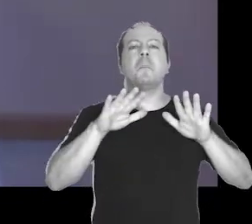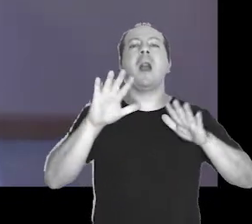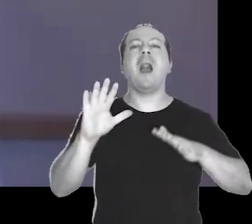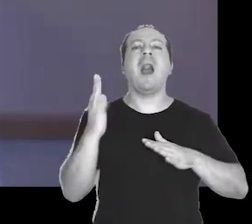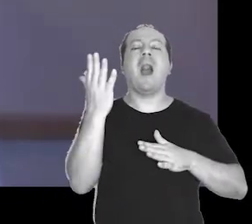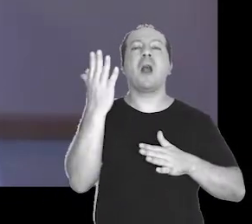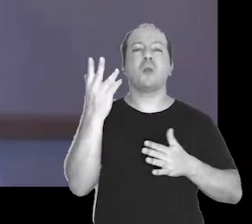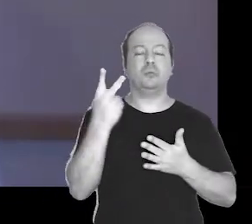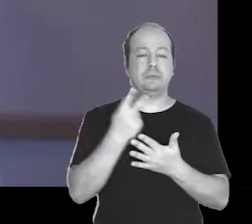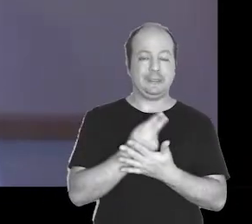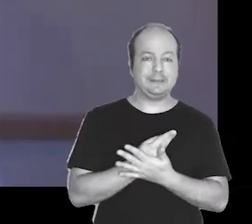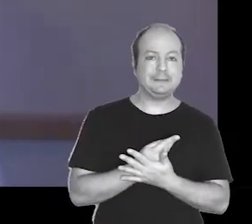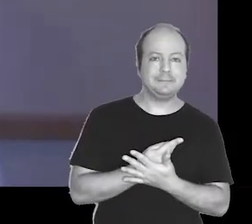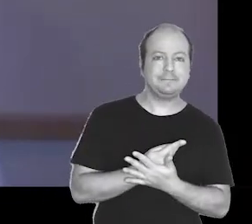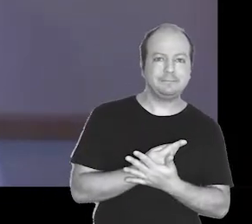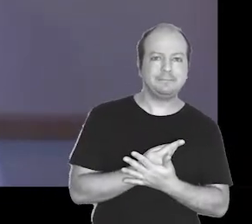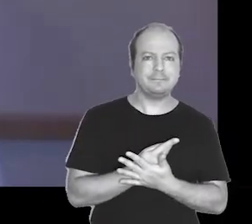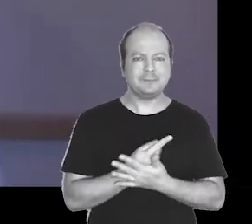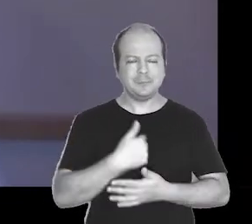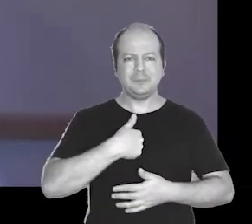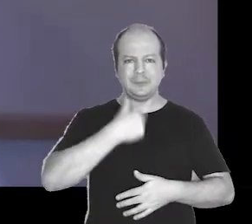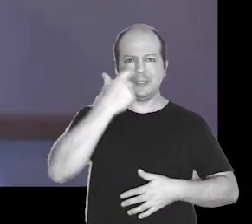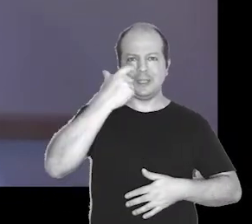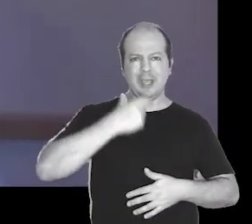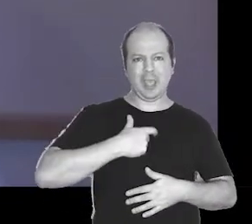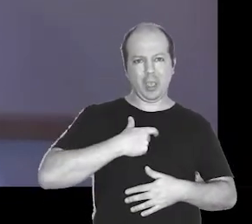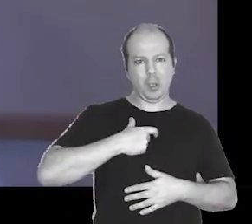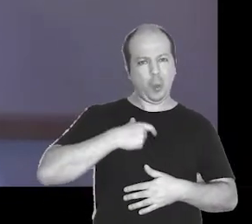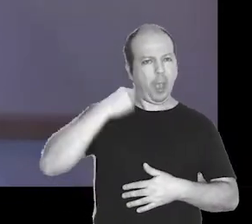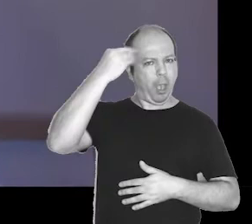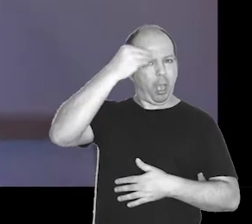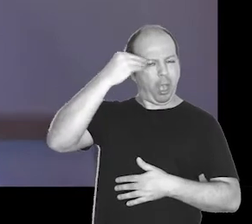Acontece que eu sou um psicanalista.